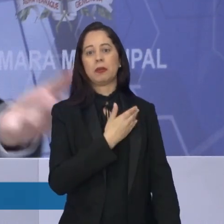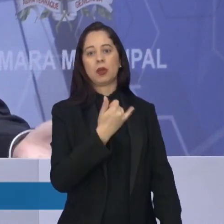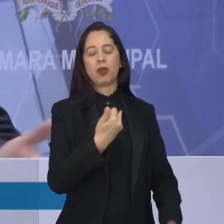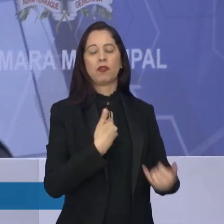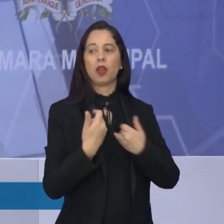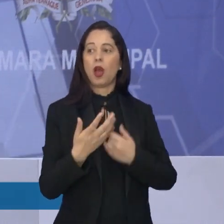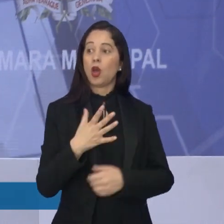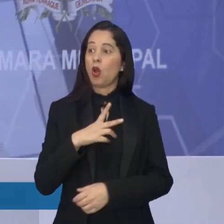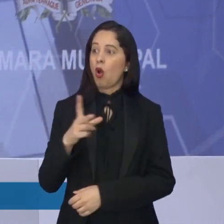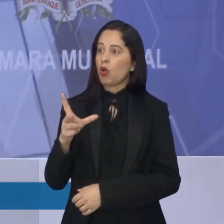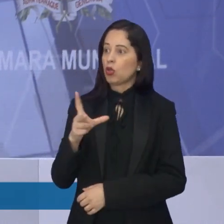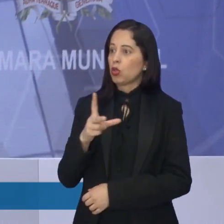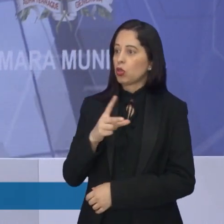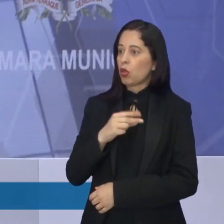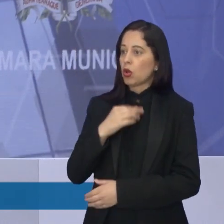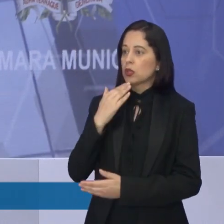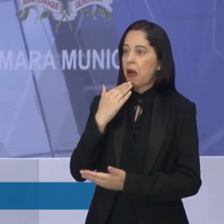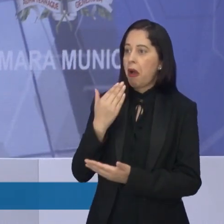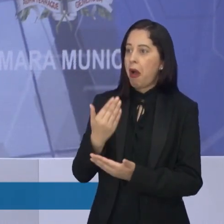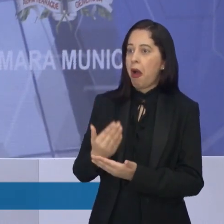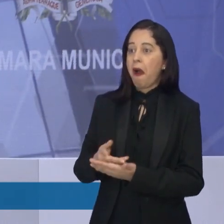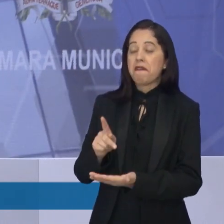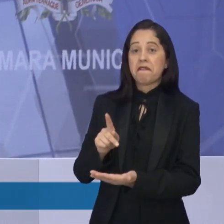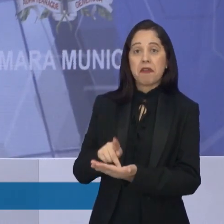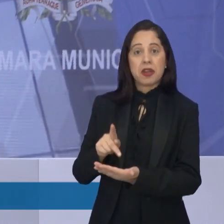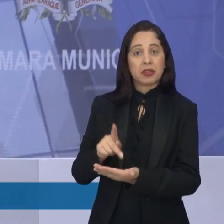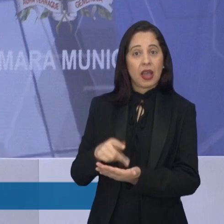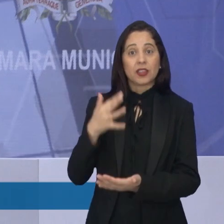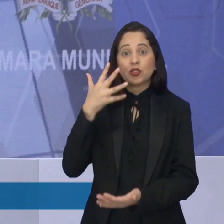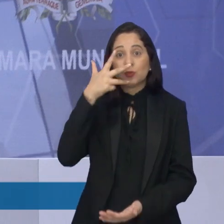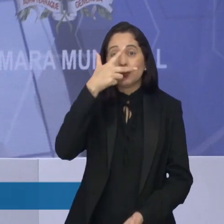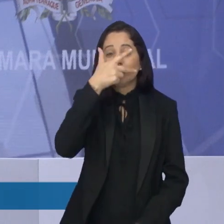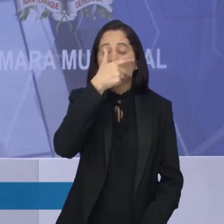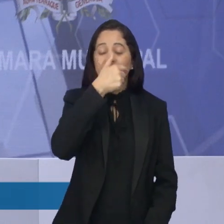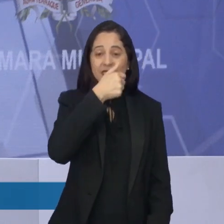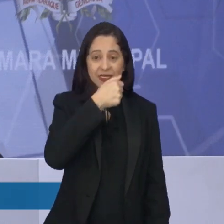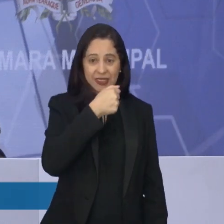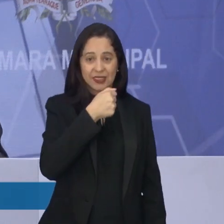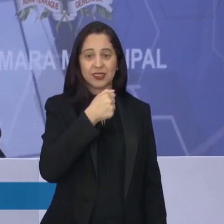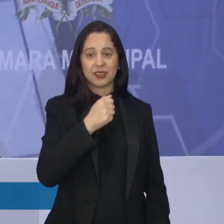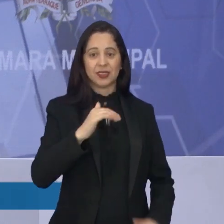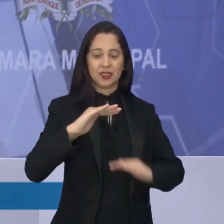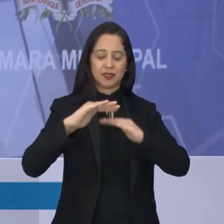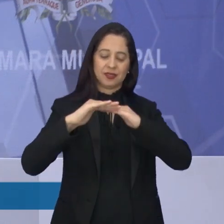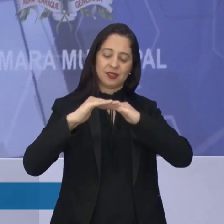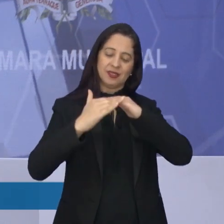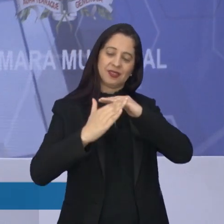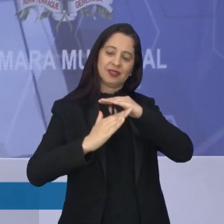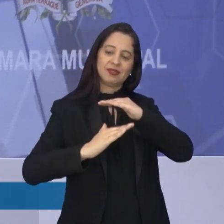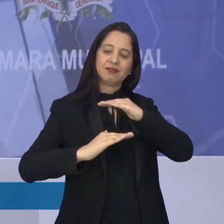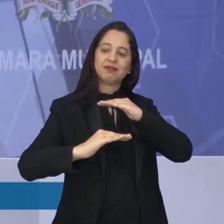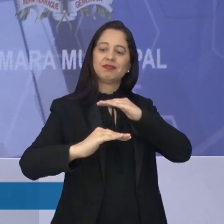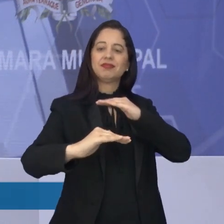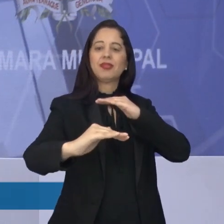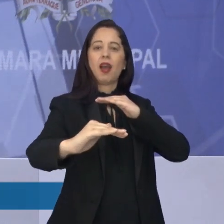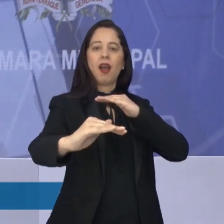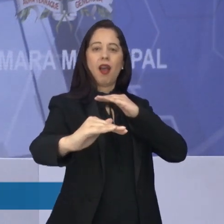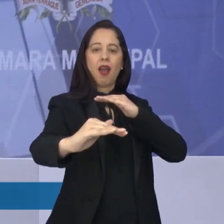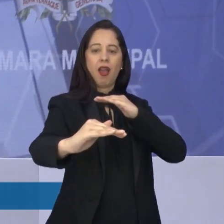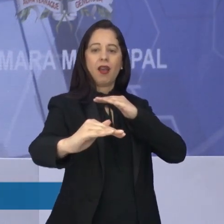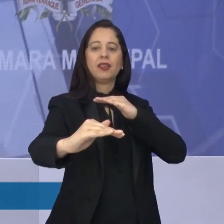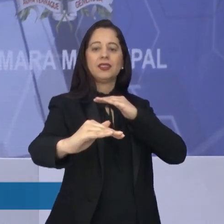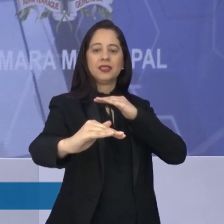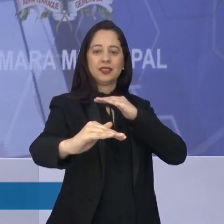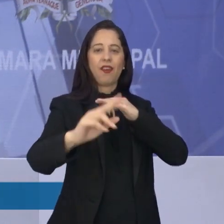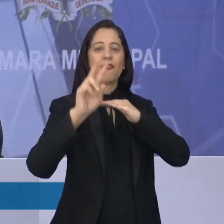que também se encantaram com o banhado, que eu acho que eu posso dizer agora, é uma coisa que nós, joseenses, damos